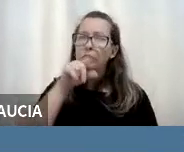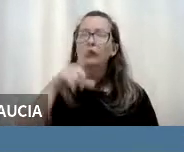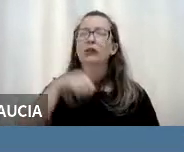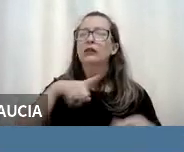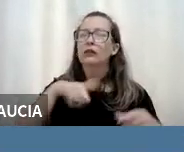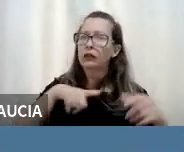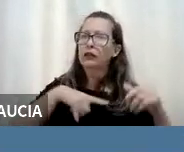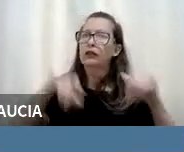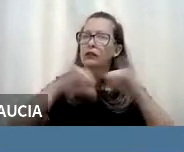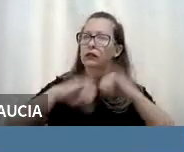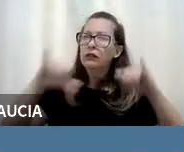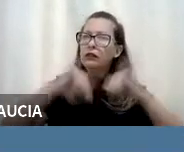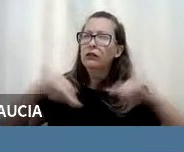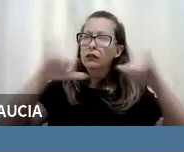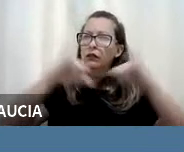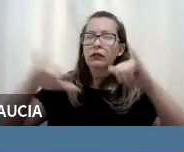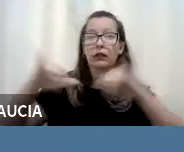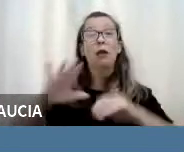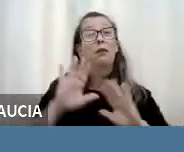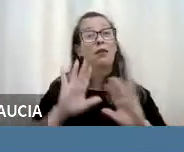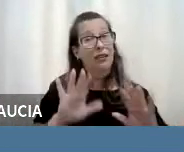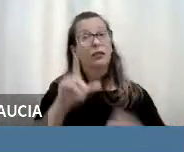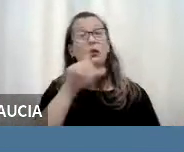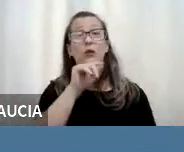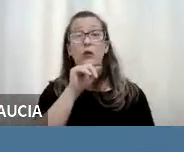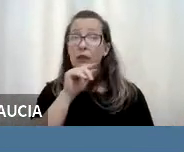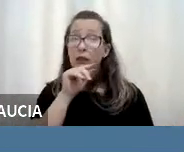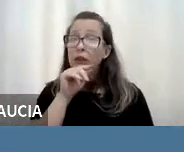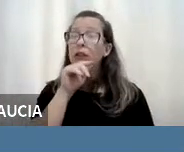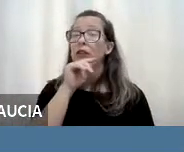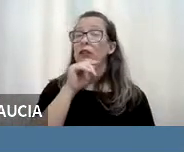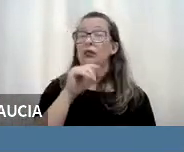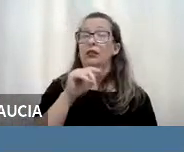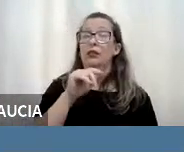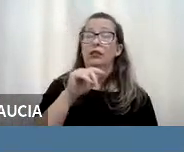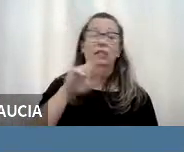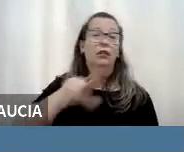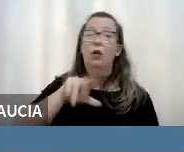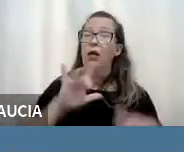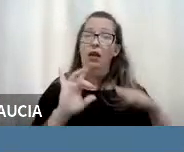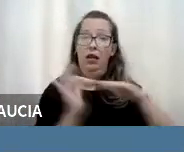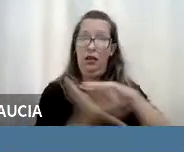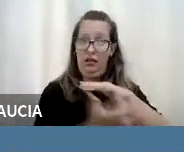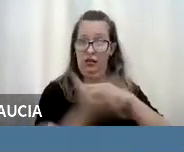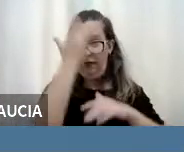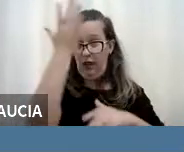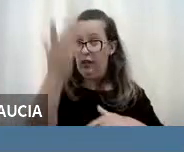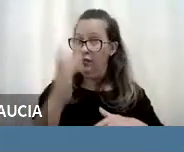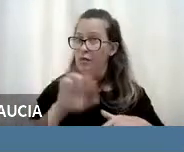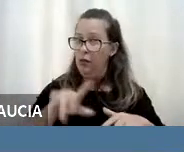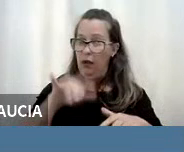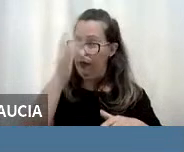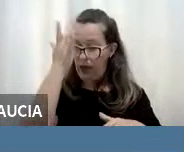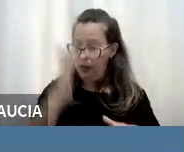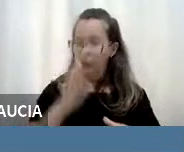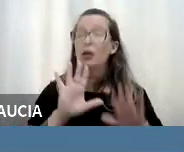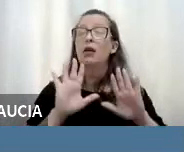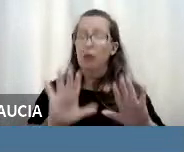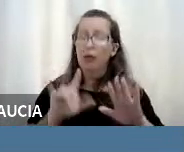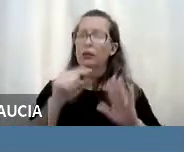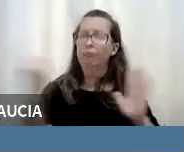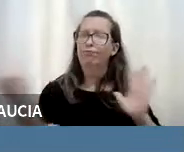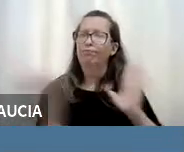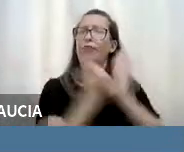grande, né? O Twitter, como eu falei, não é uma rede muito fácil, e esse alcance que a gente teve aqui realmente foi um